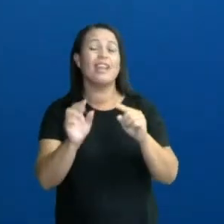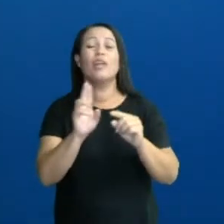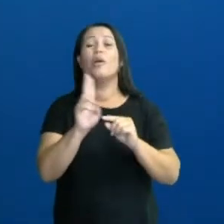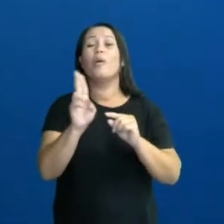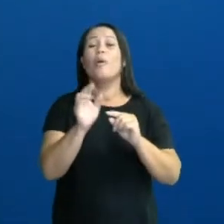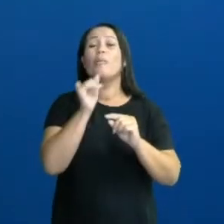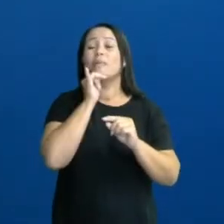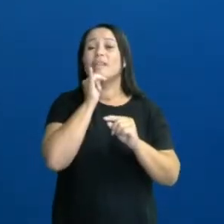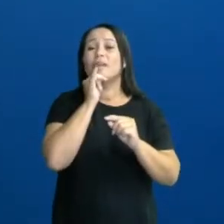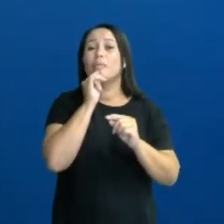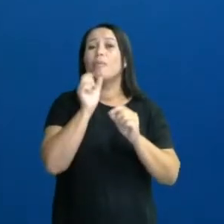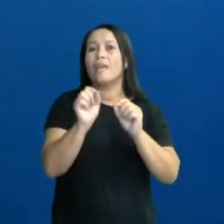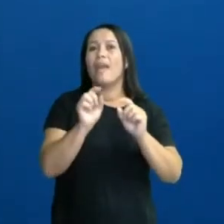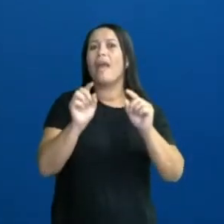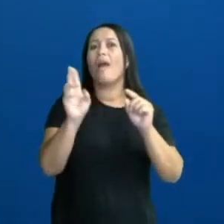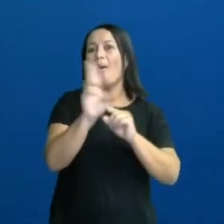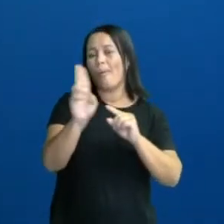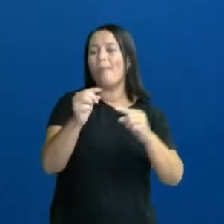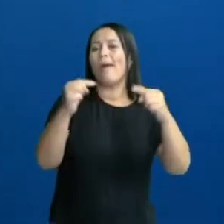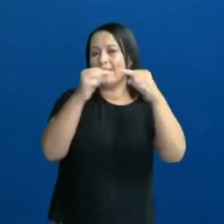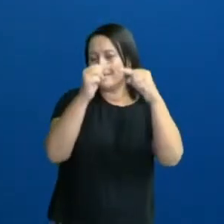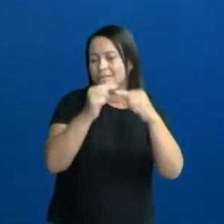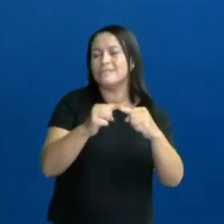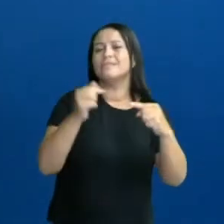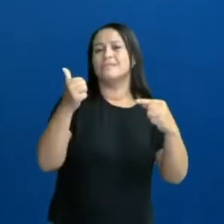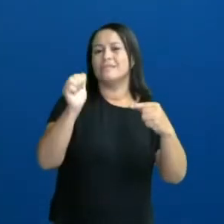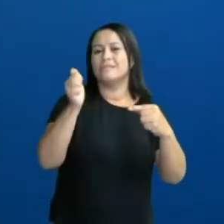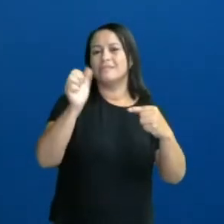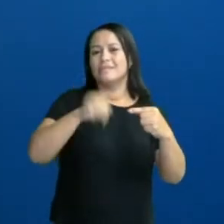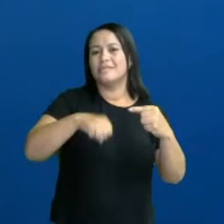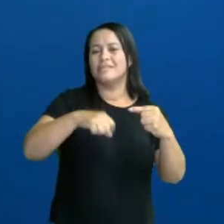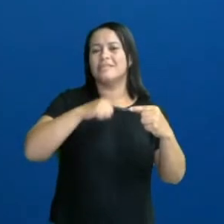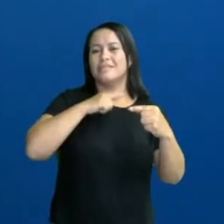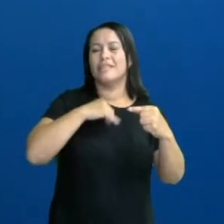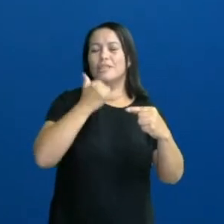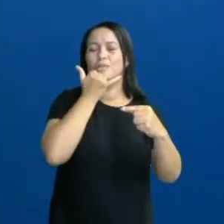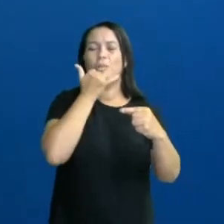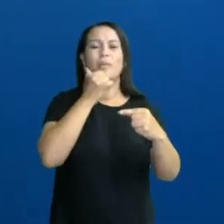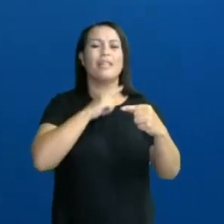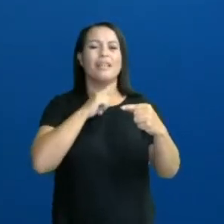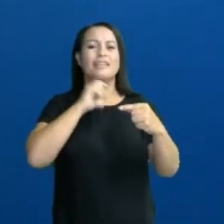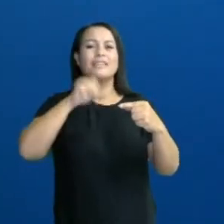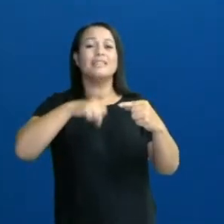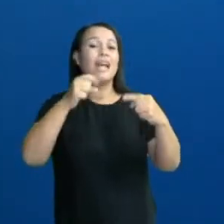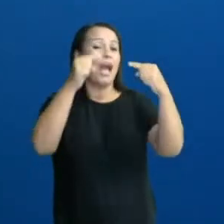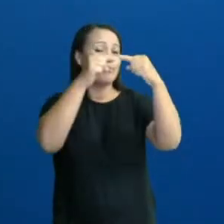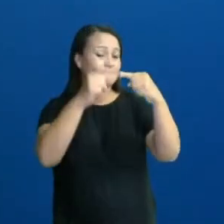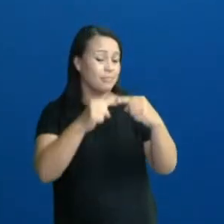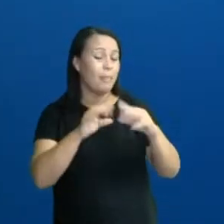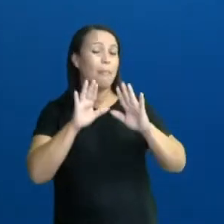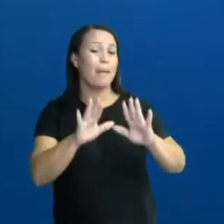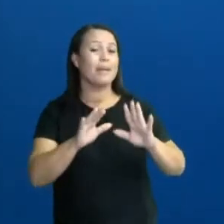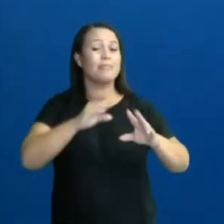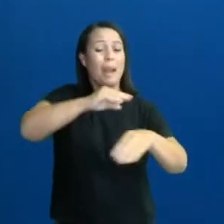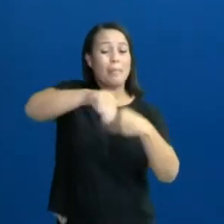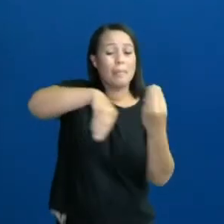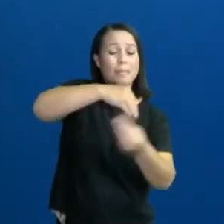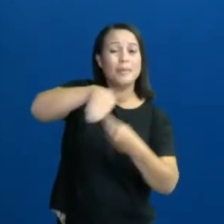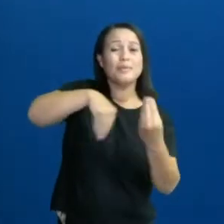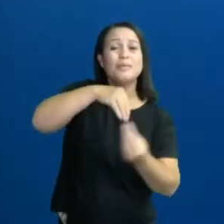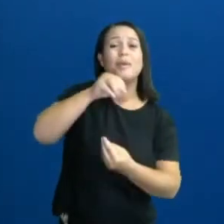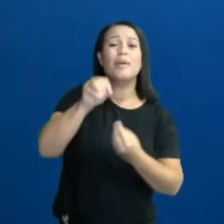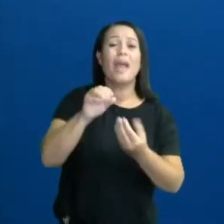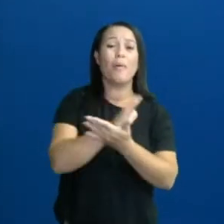diferentes origens étnicas para mostrar a nossa miscigenação cultural. Infelizmente, tem muitos brasileiros